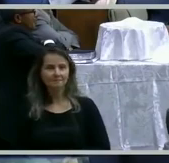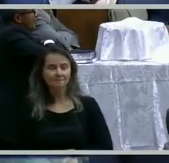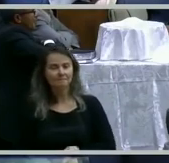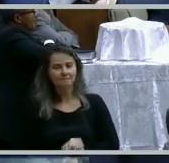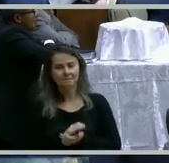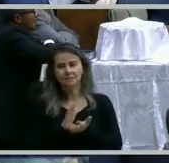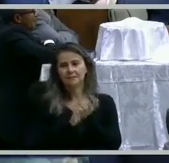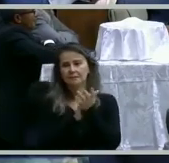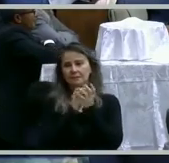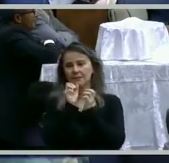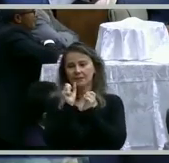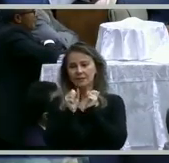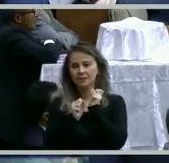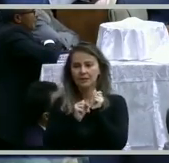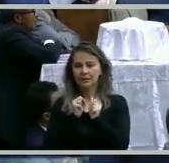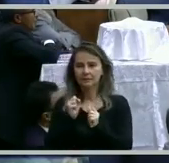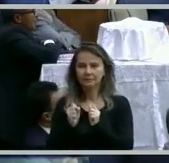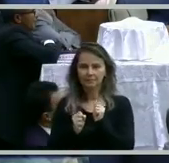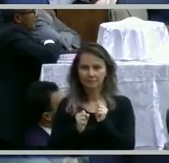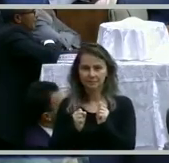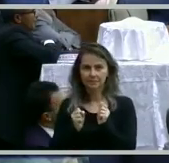Oh, aleluia.